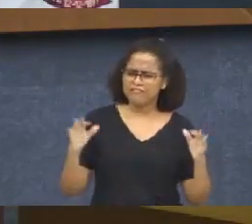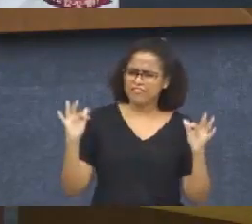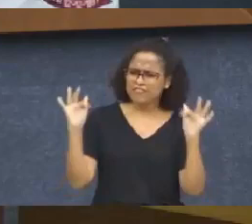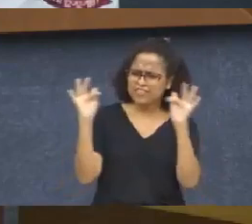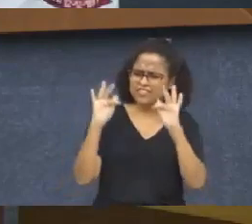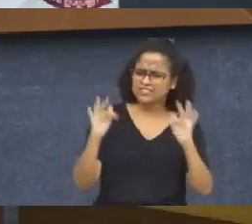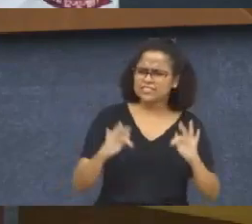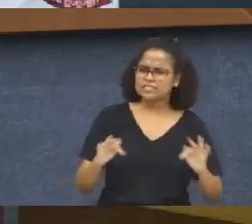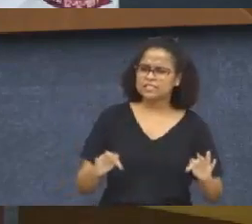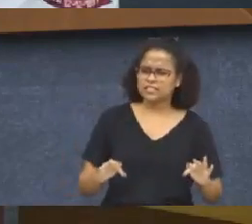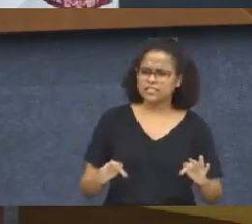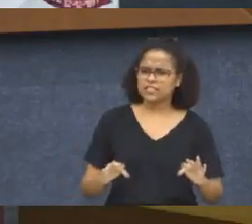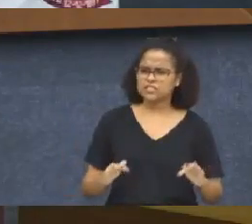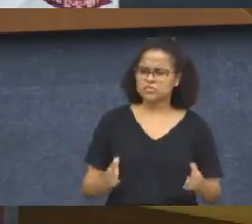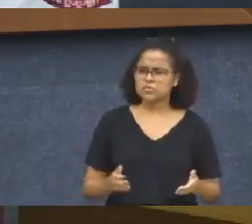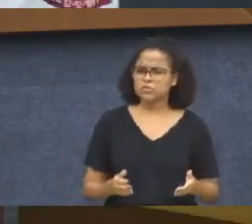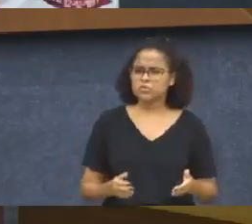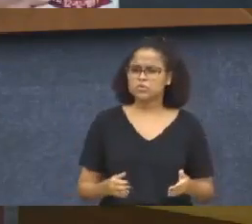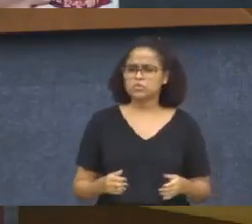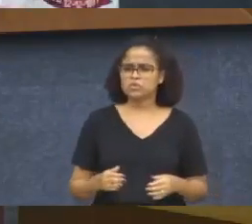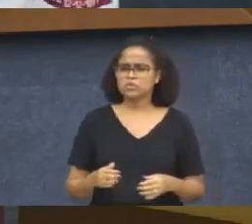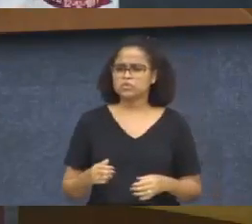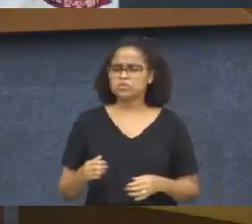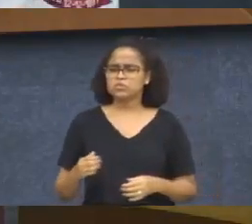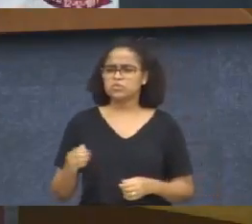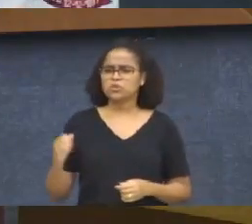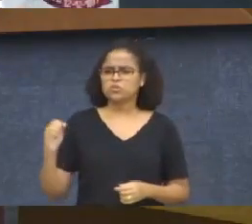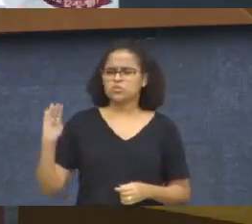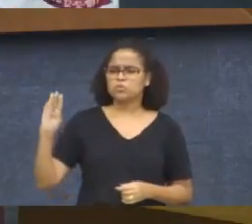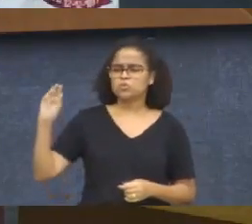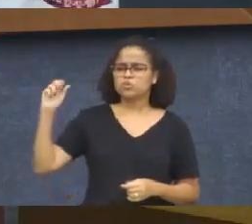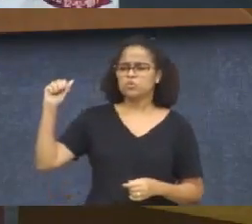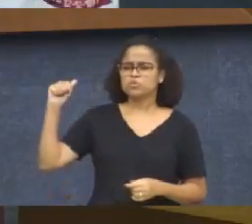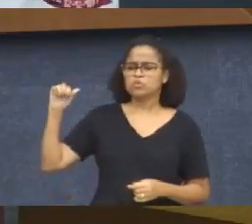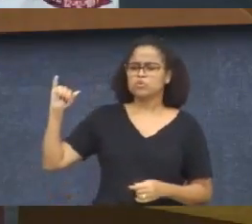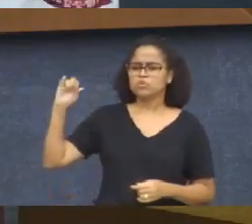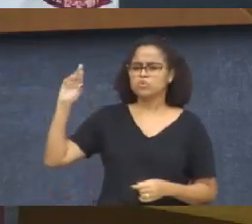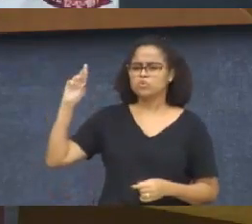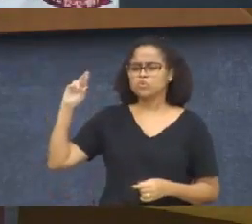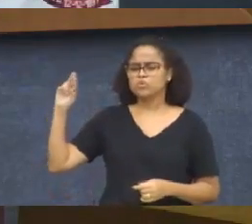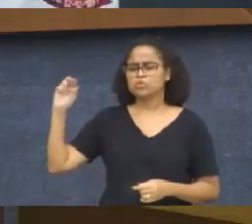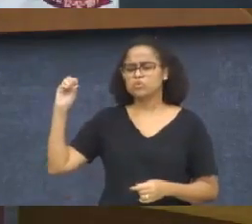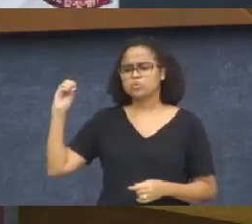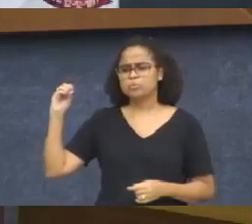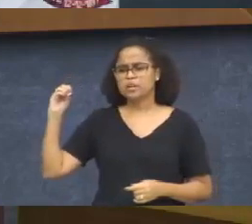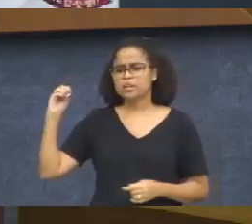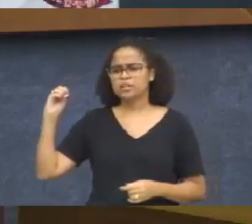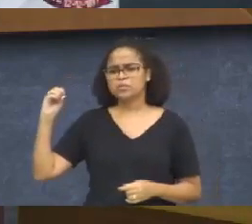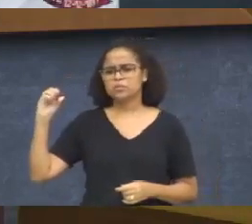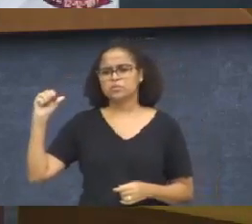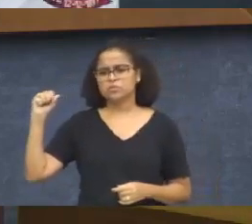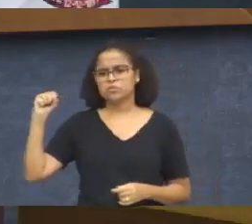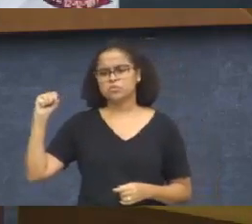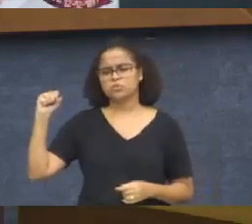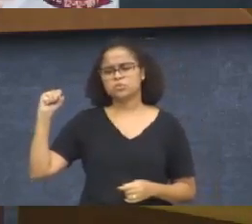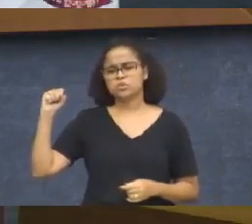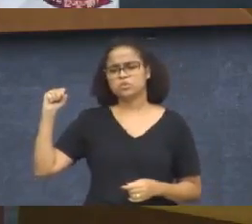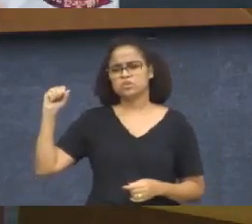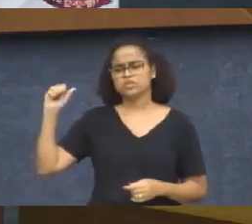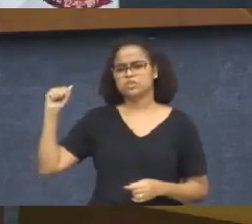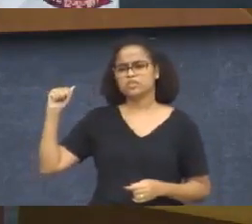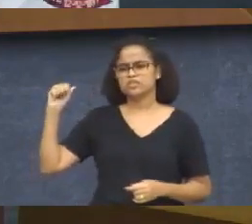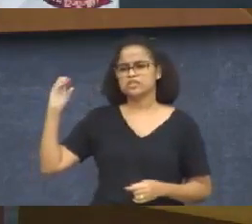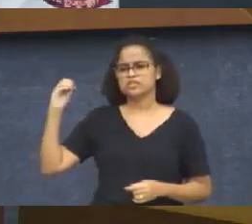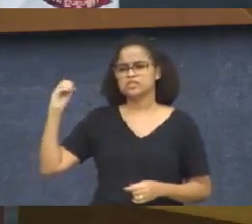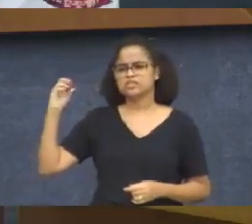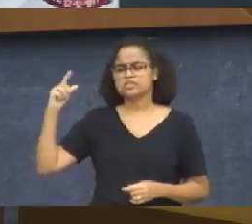São Geraldo com uma ligação de apenas 1 minuto, onde as pessoas teriam que dar a volta de 1 quilômetro, 1,5 quilômetro, para poder sair do bairro